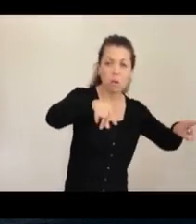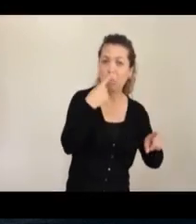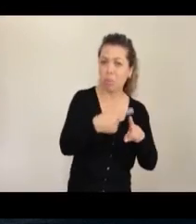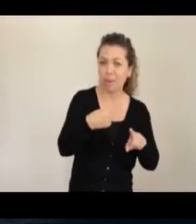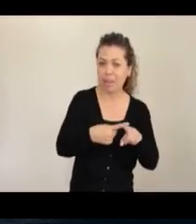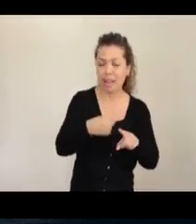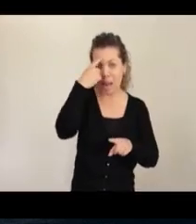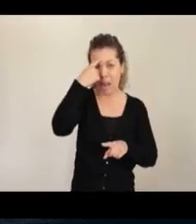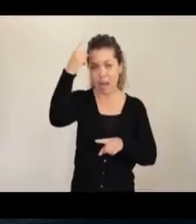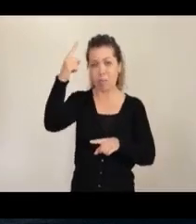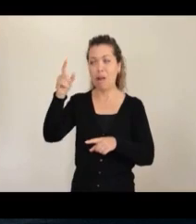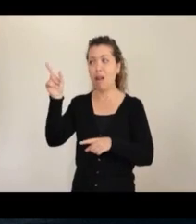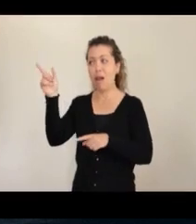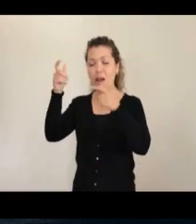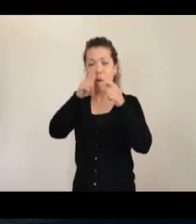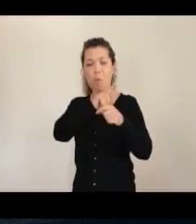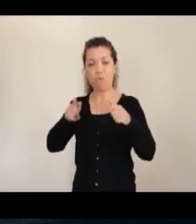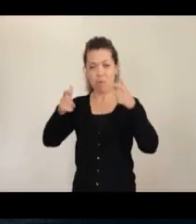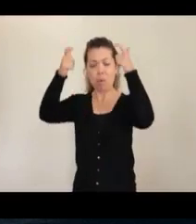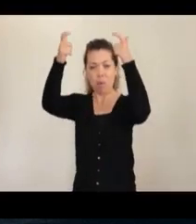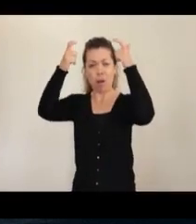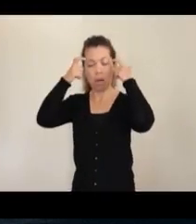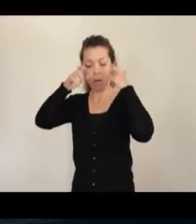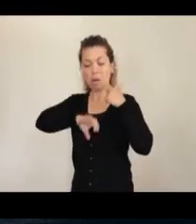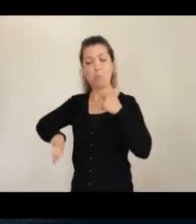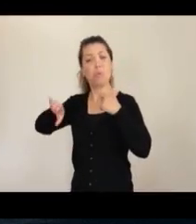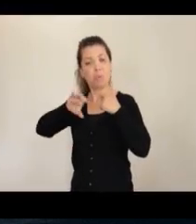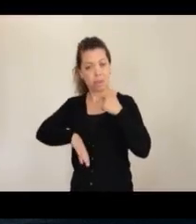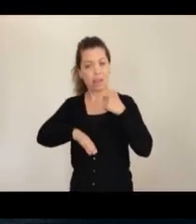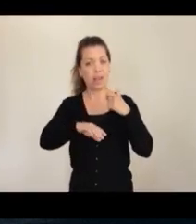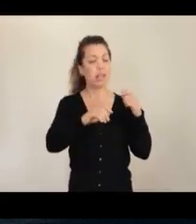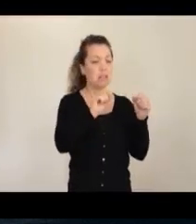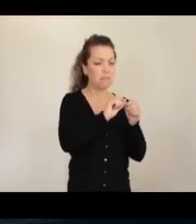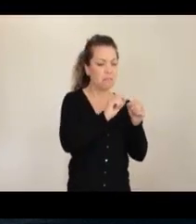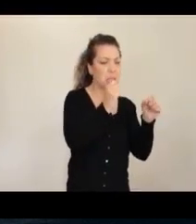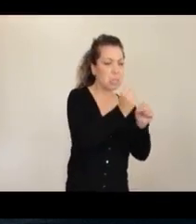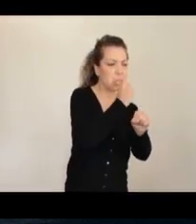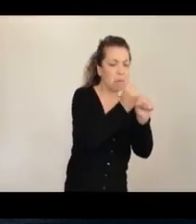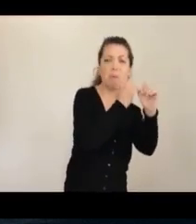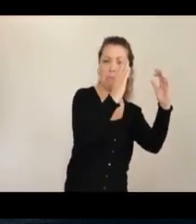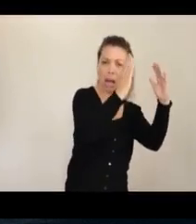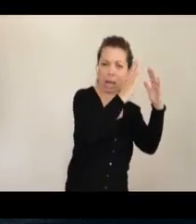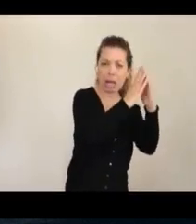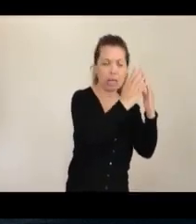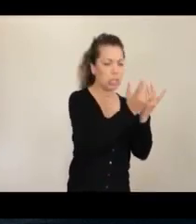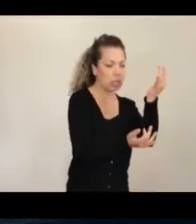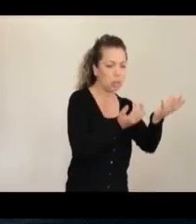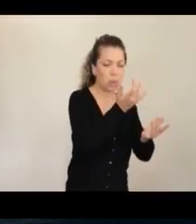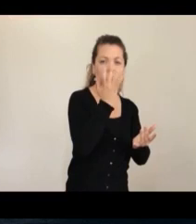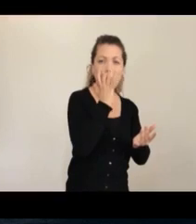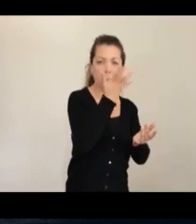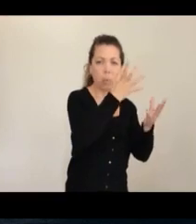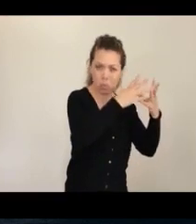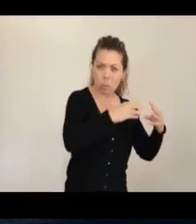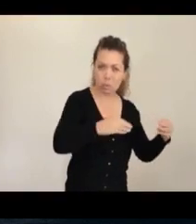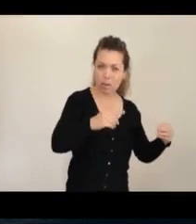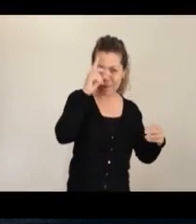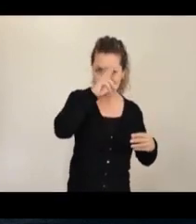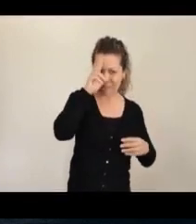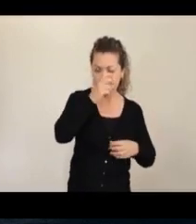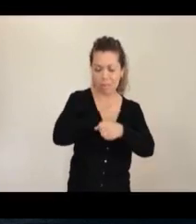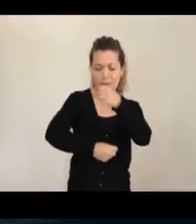praticamente não existiam estradas e as navegações fluvial e marítima consistiam nas formas mais viáveis de transporte. Estes